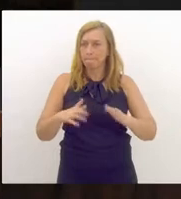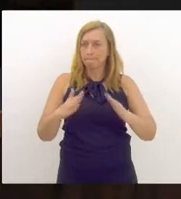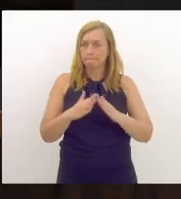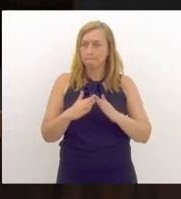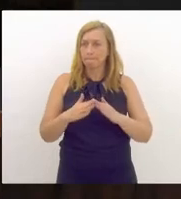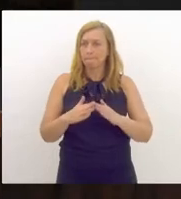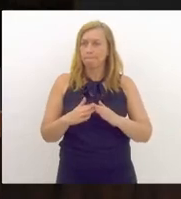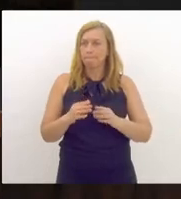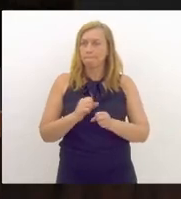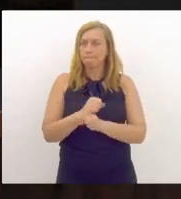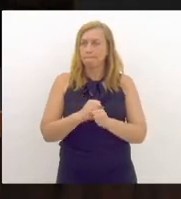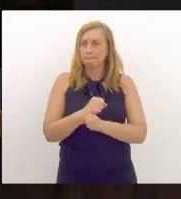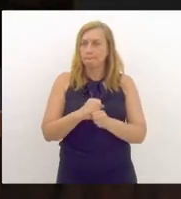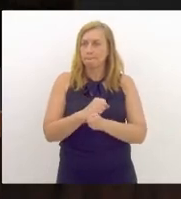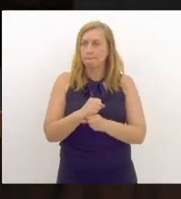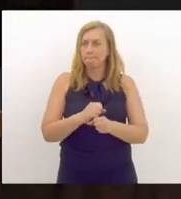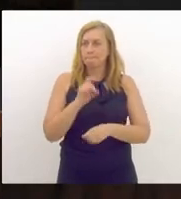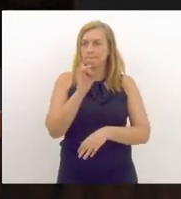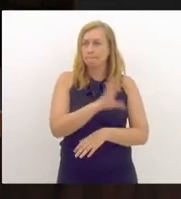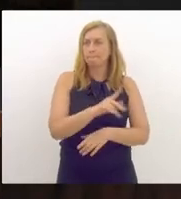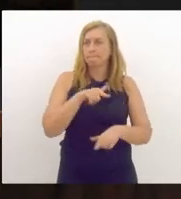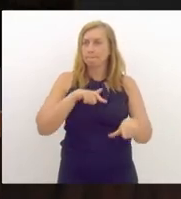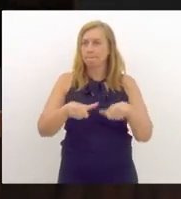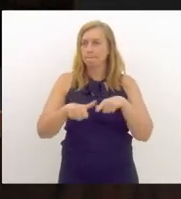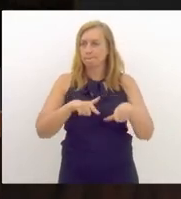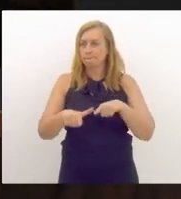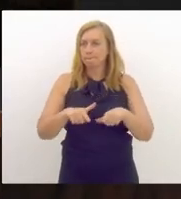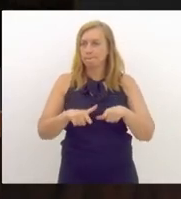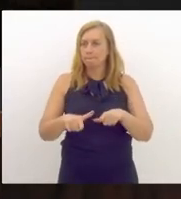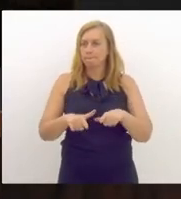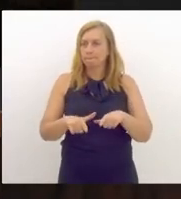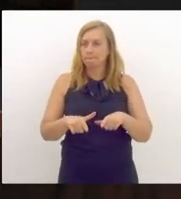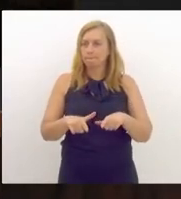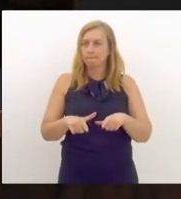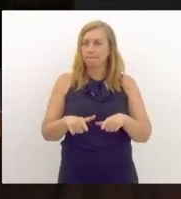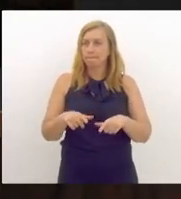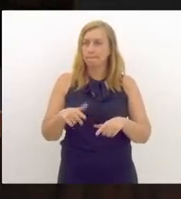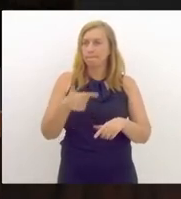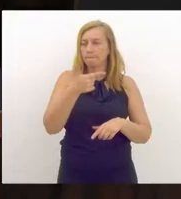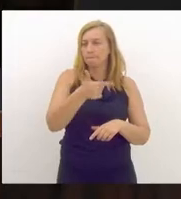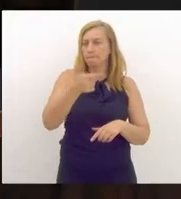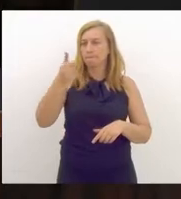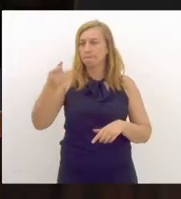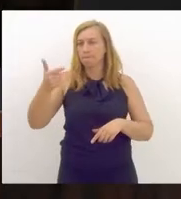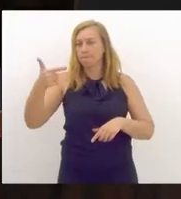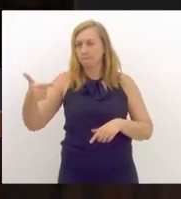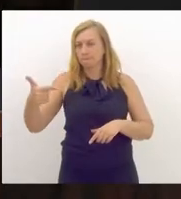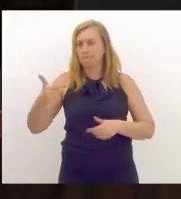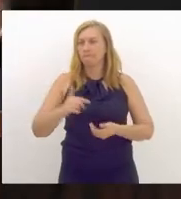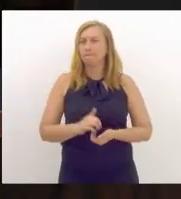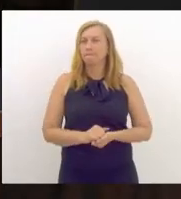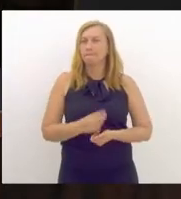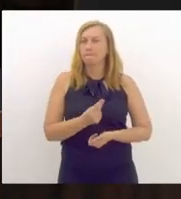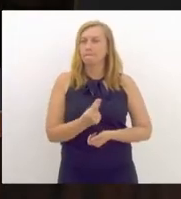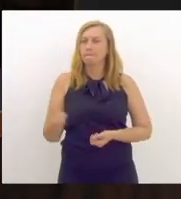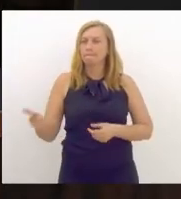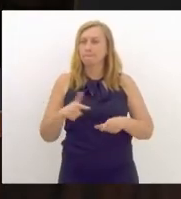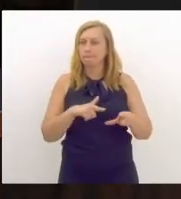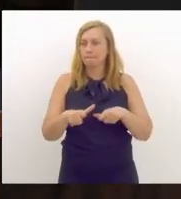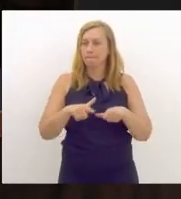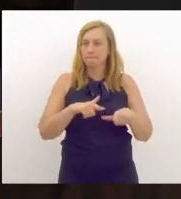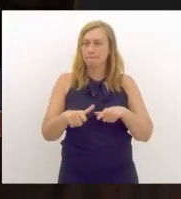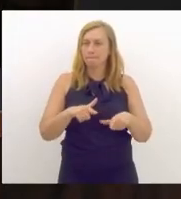muitos anos meu último trabalho no serviço doméstico foi em 2002 quando eu saio do trabalho